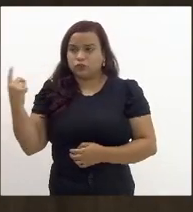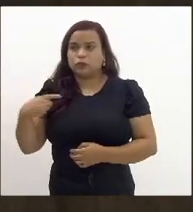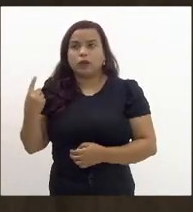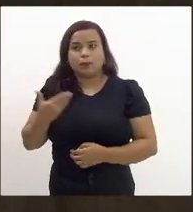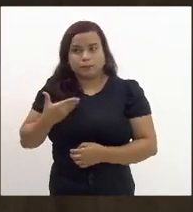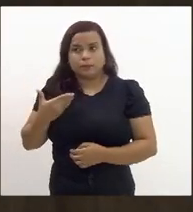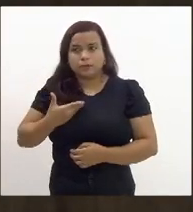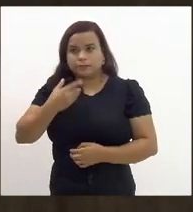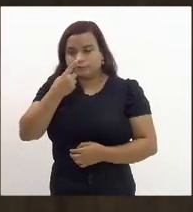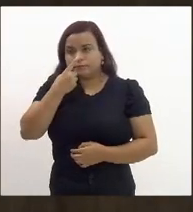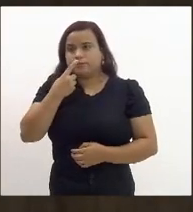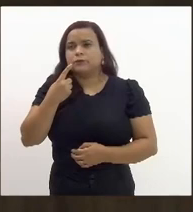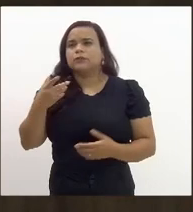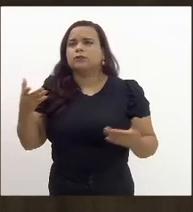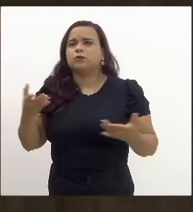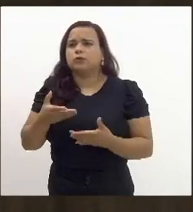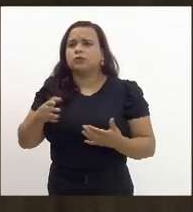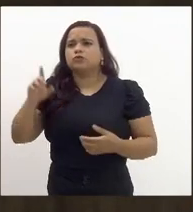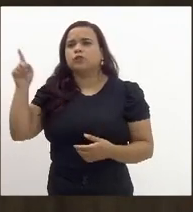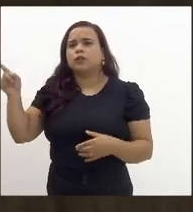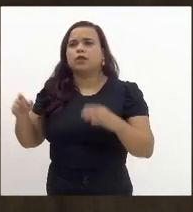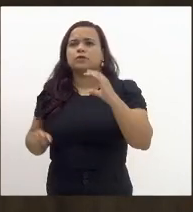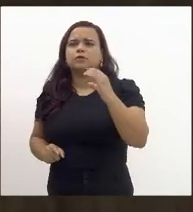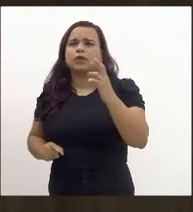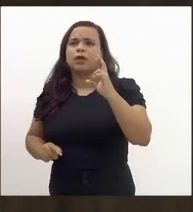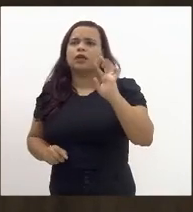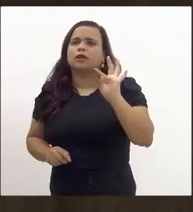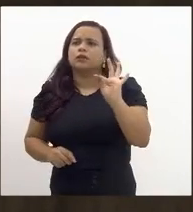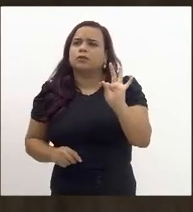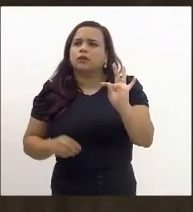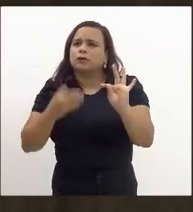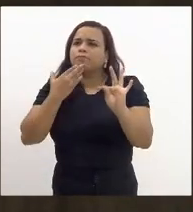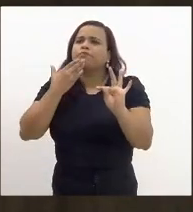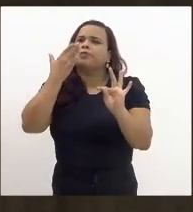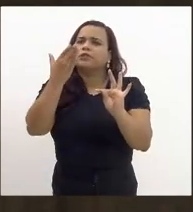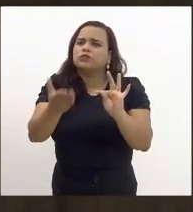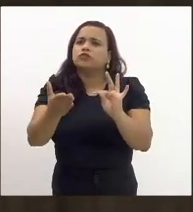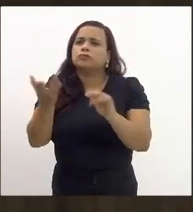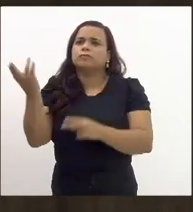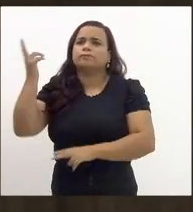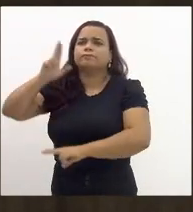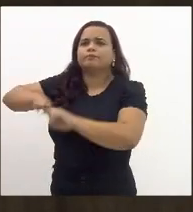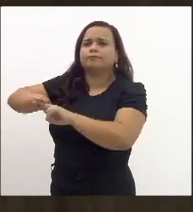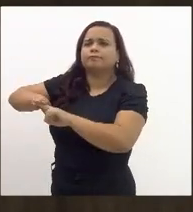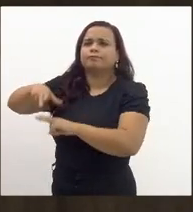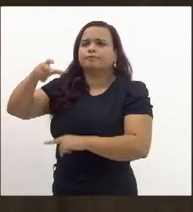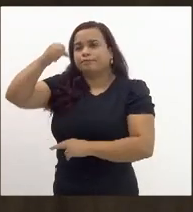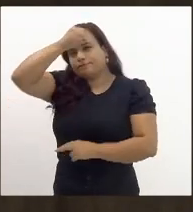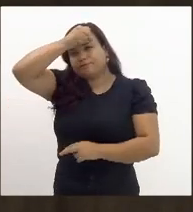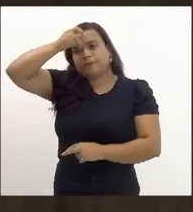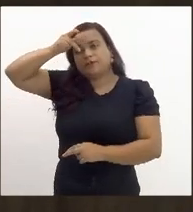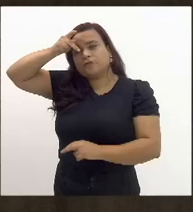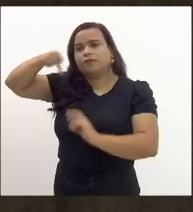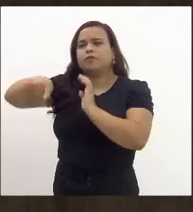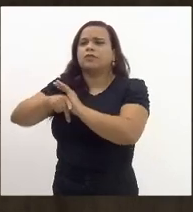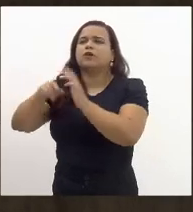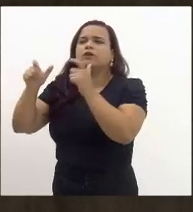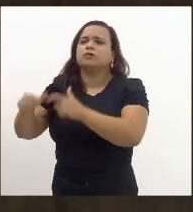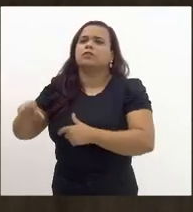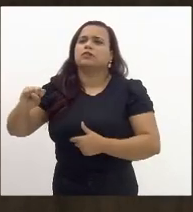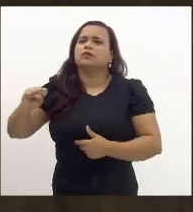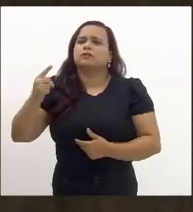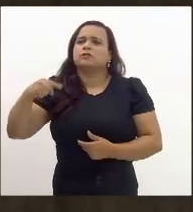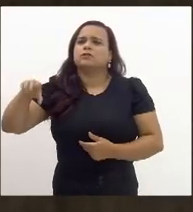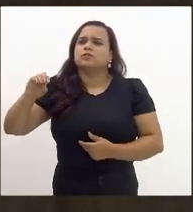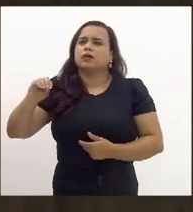hoje é concessionária CRT, pediu a prisão do prefeito de São José por causa